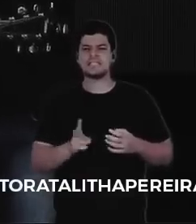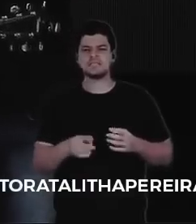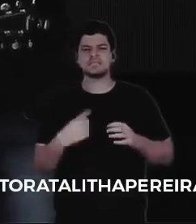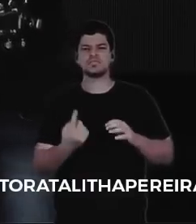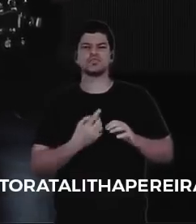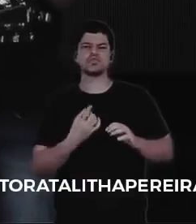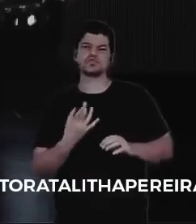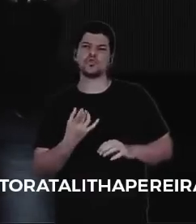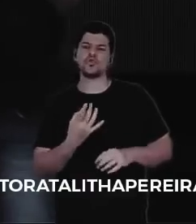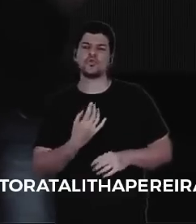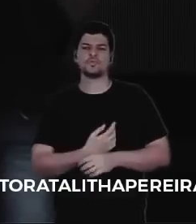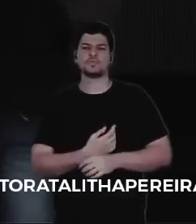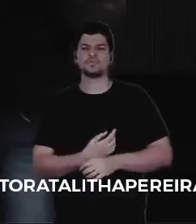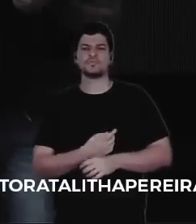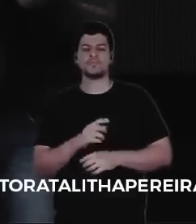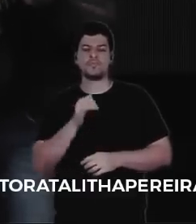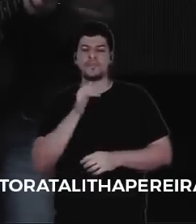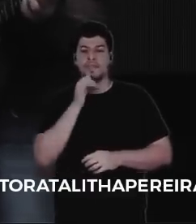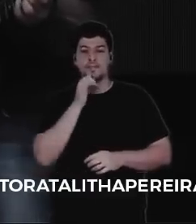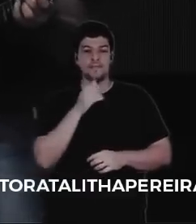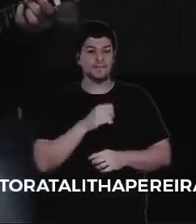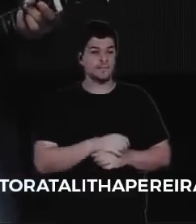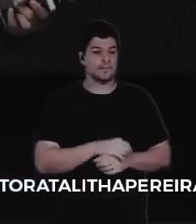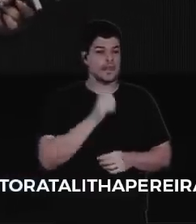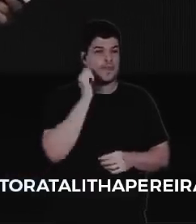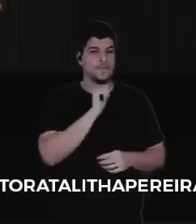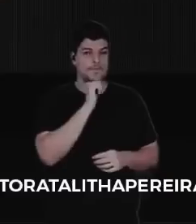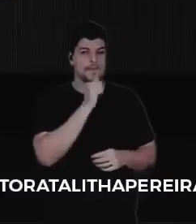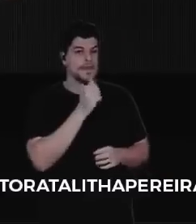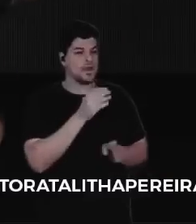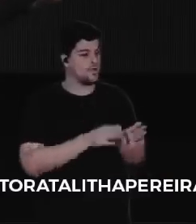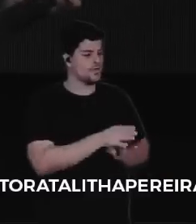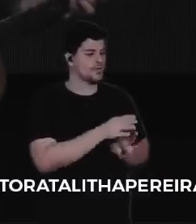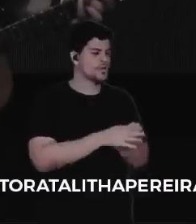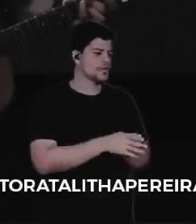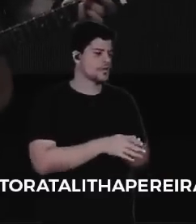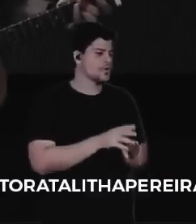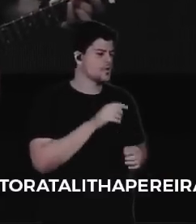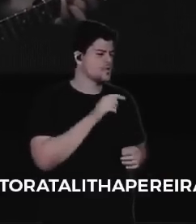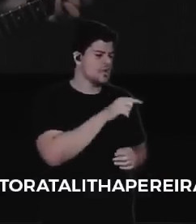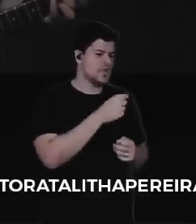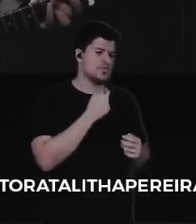Sabe quando a mãe diz assim: não anda com fulano não. E você diz: eu sei o que eu estou fazendo.